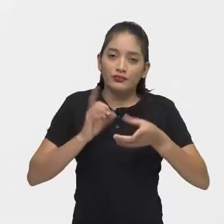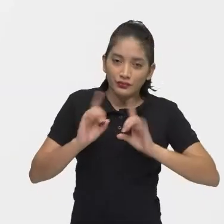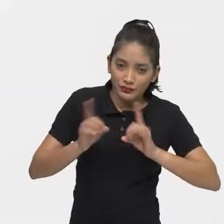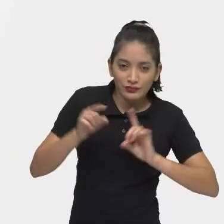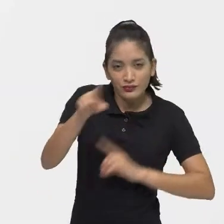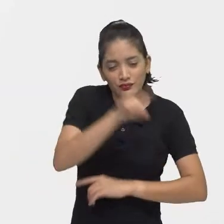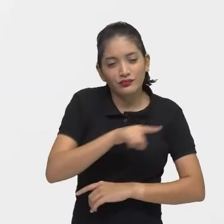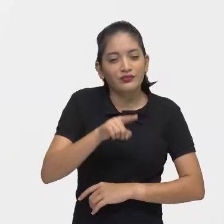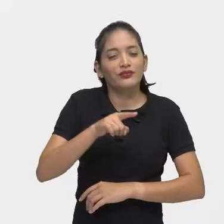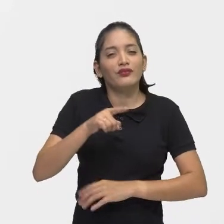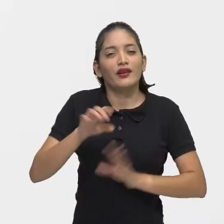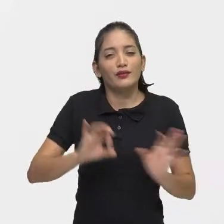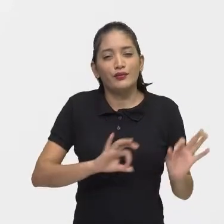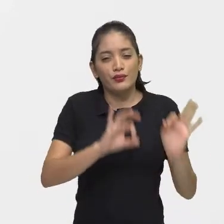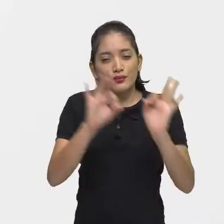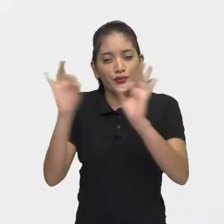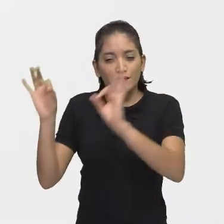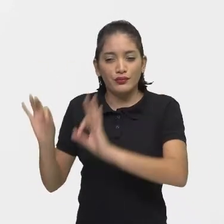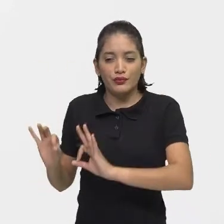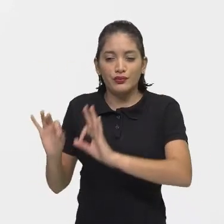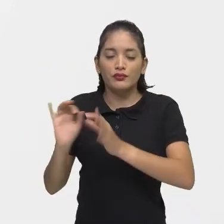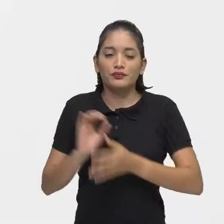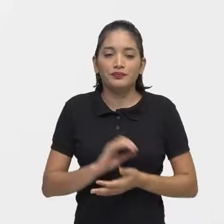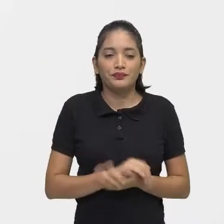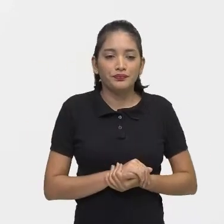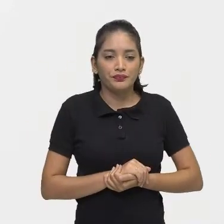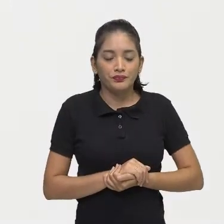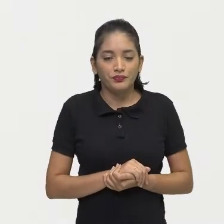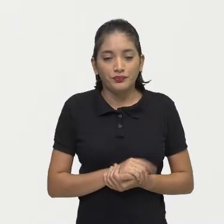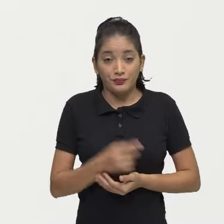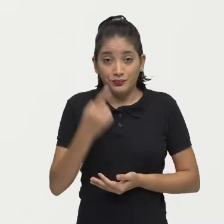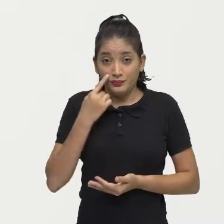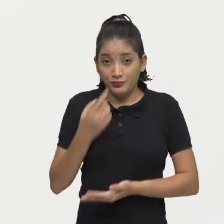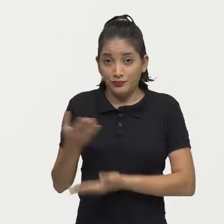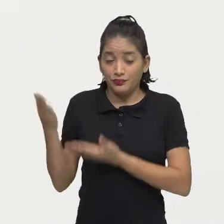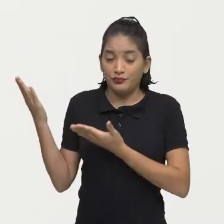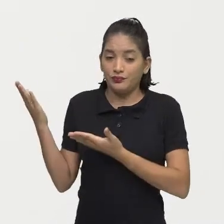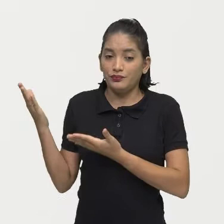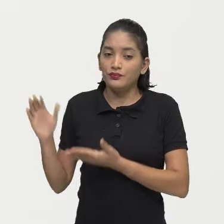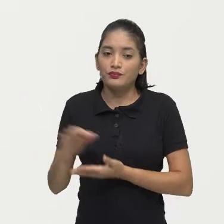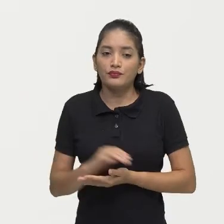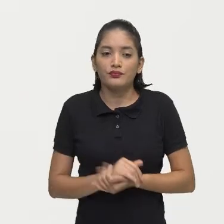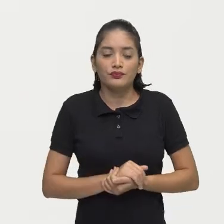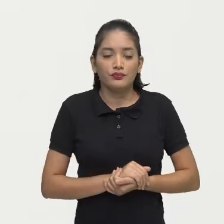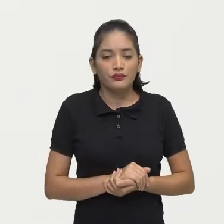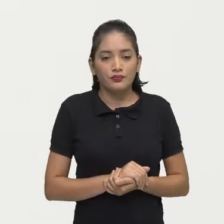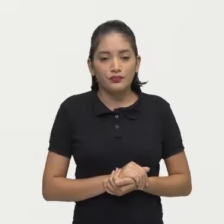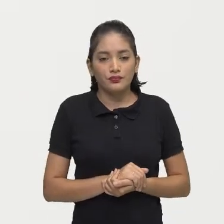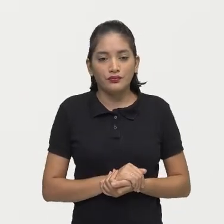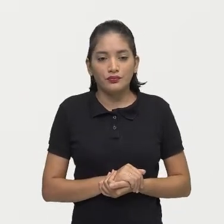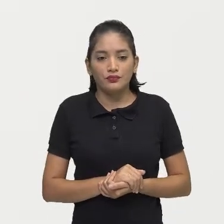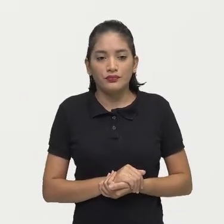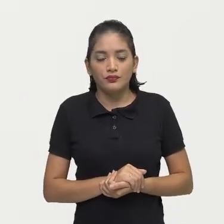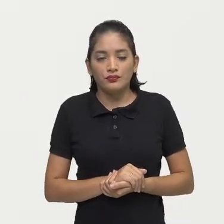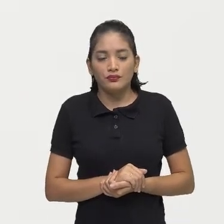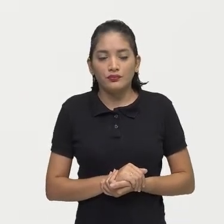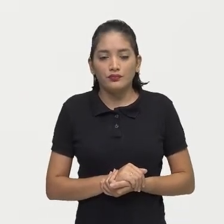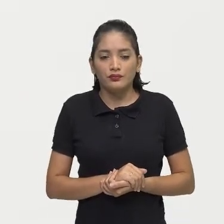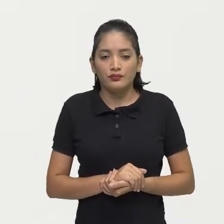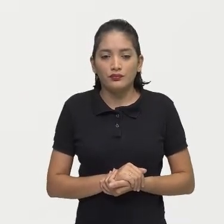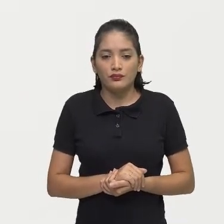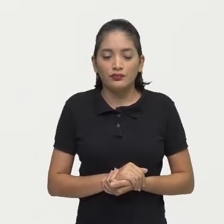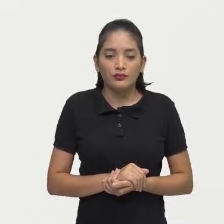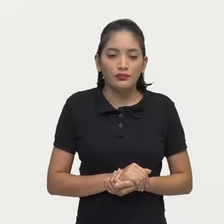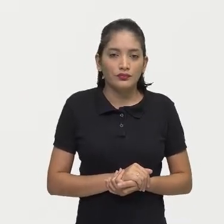de assistir. Então, your company has to right to fish those... Okay, your company